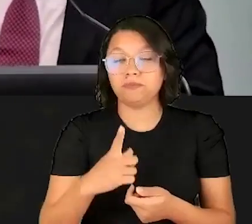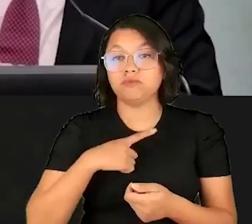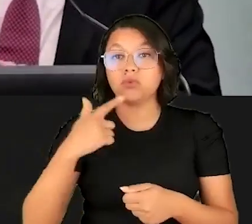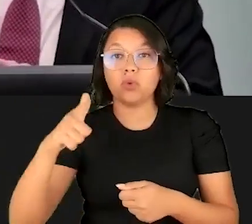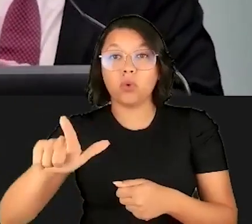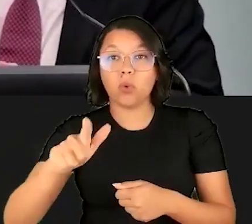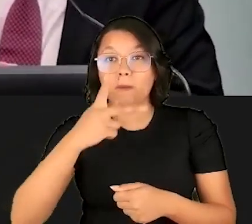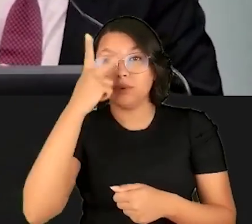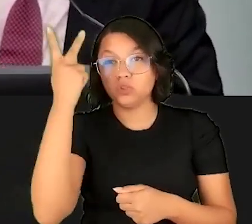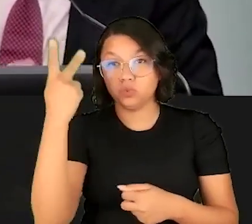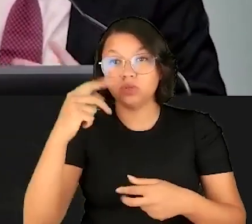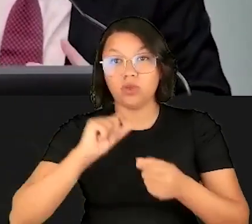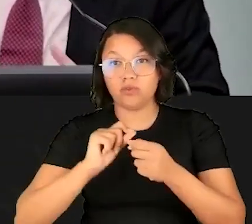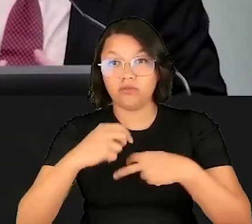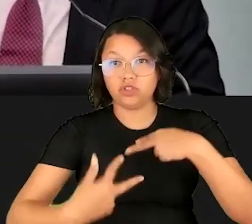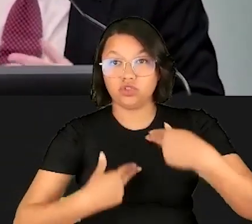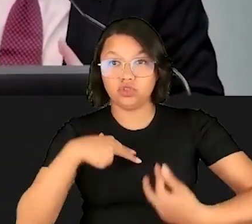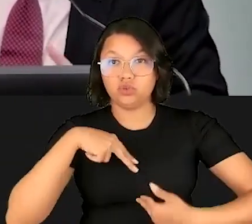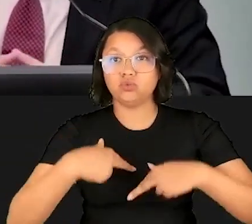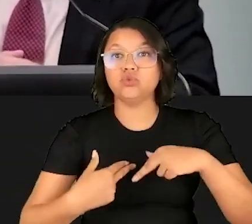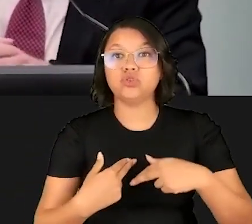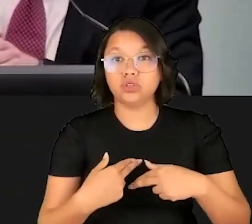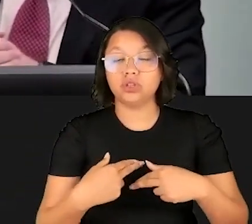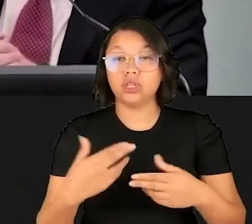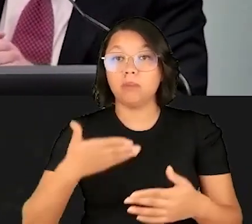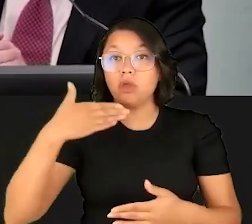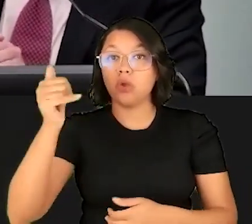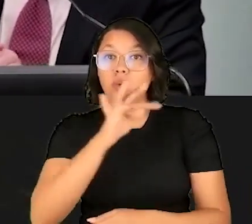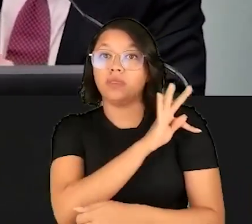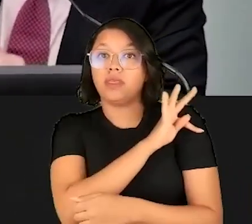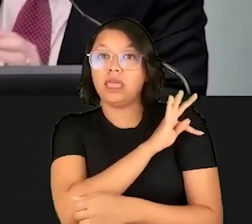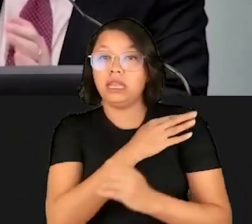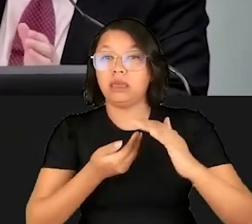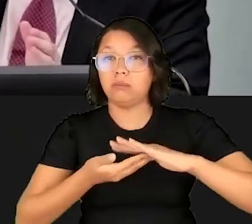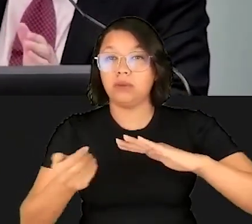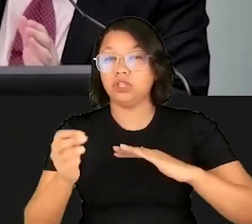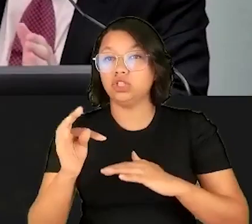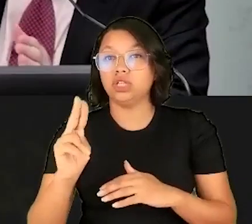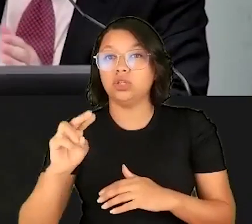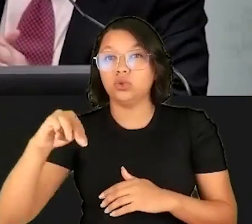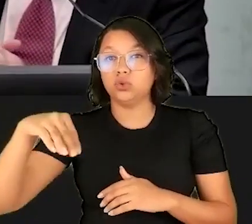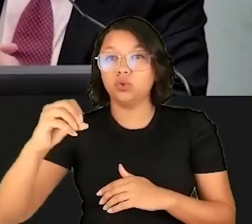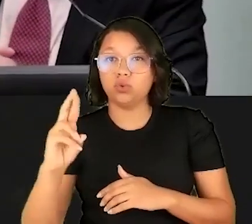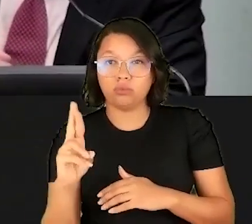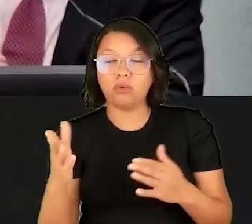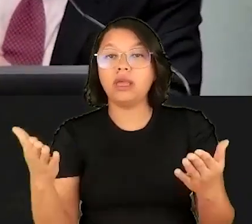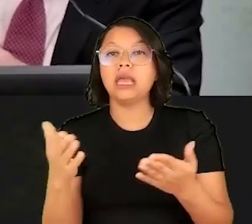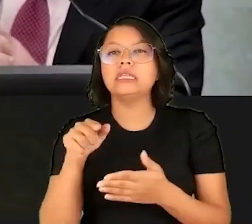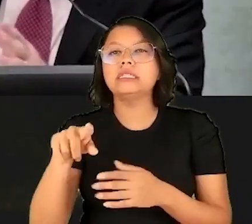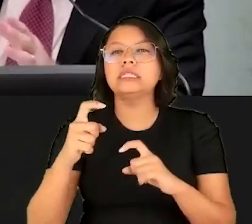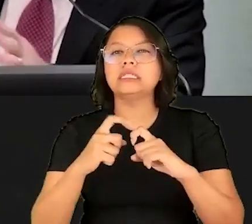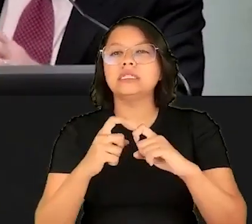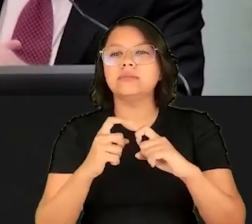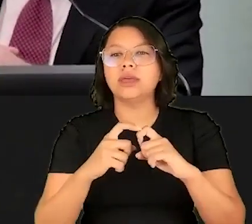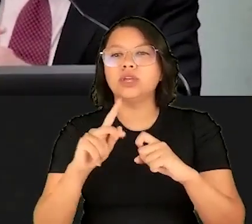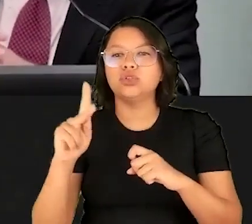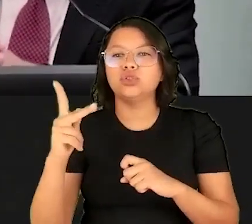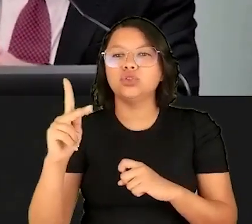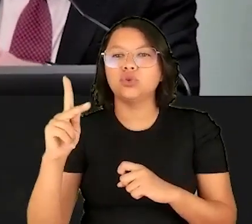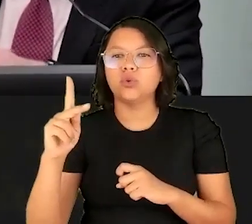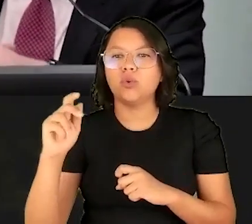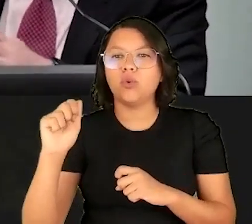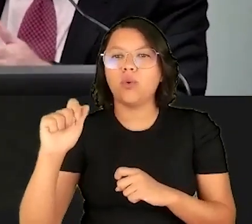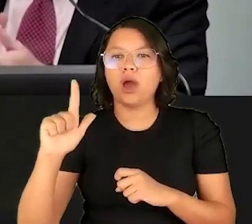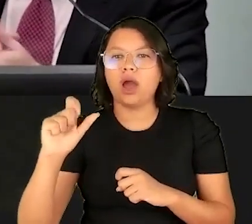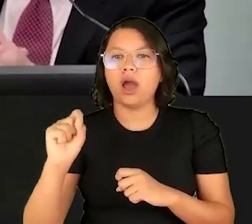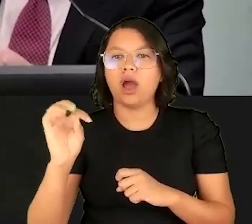mais a sua capacidade técnica de remover tumores. E esse médico, Halsted, é um marco no tratamento do